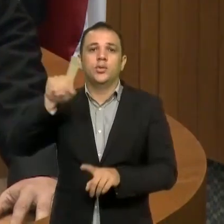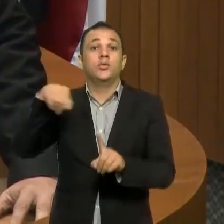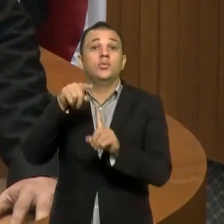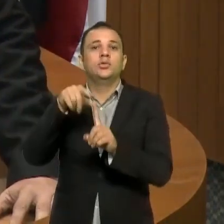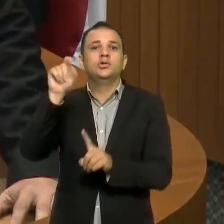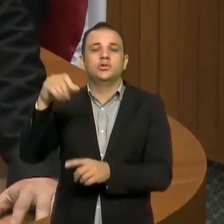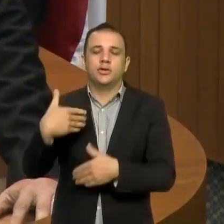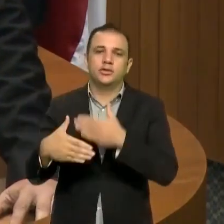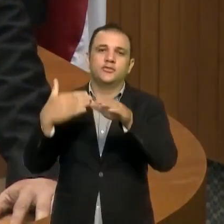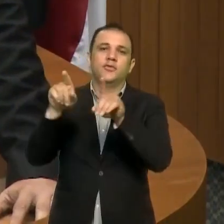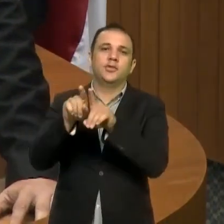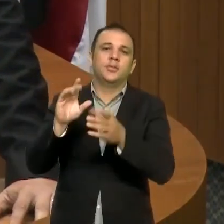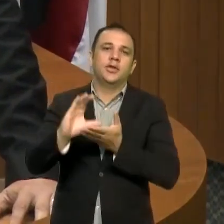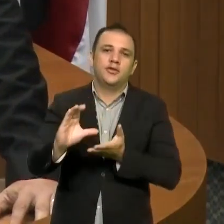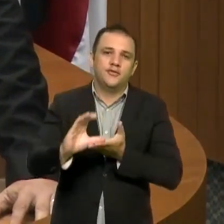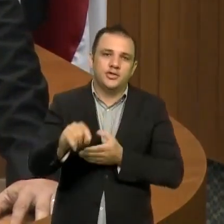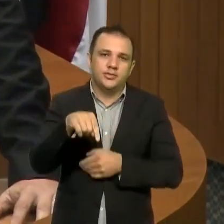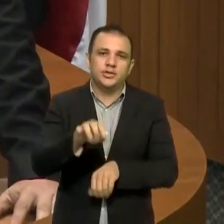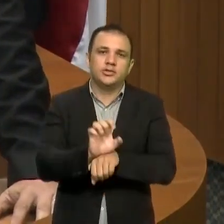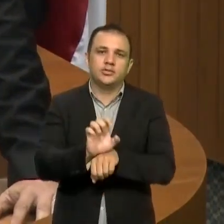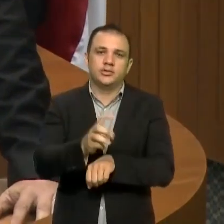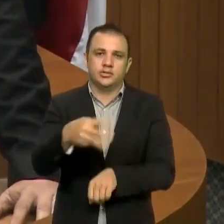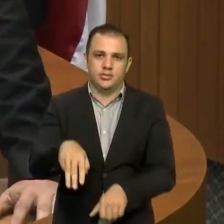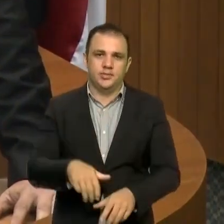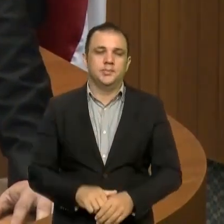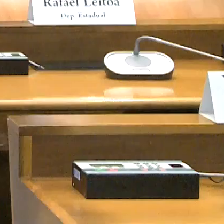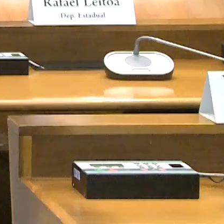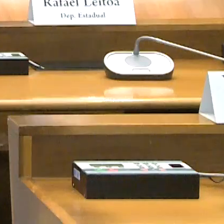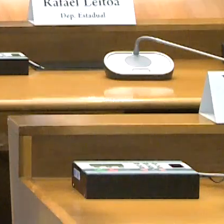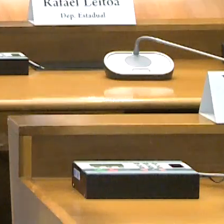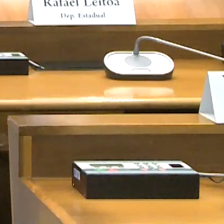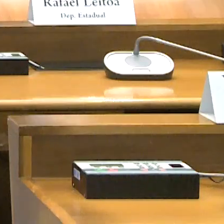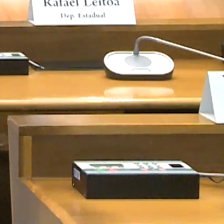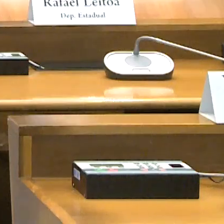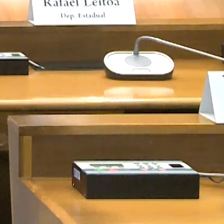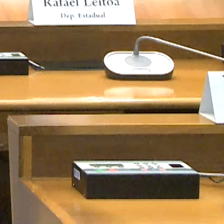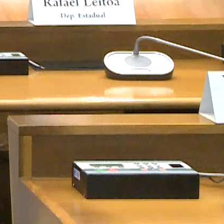importantes investimentos para o nosso estado do Maranhão.